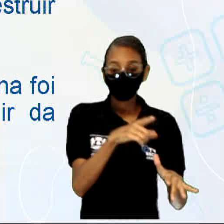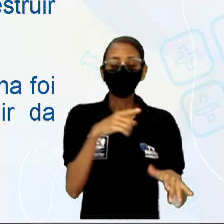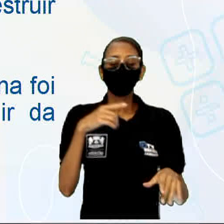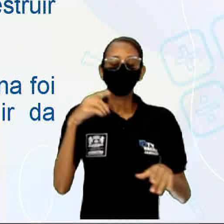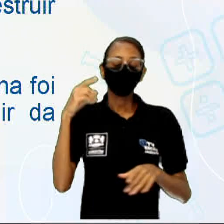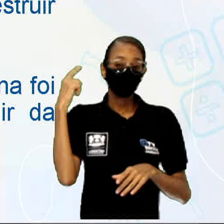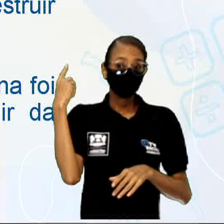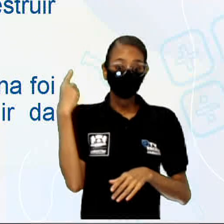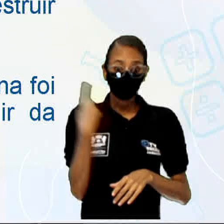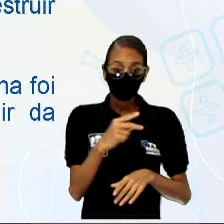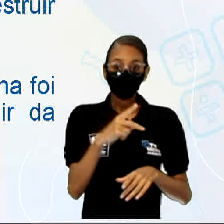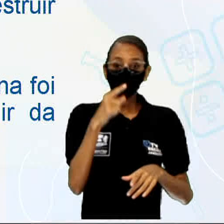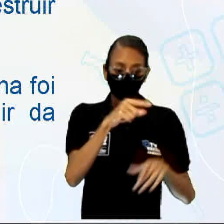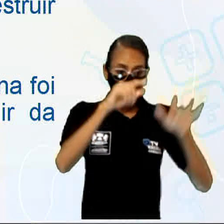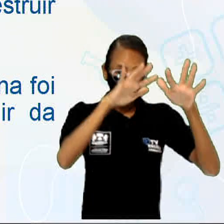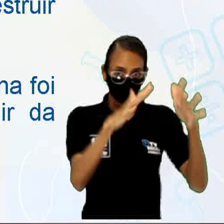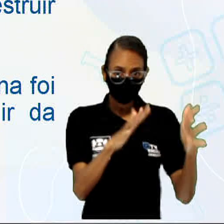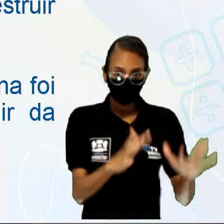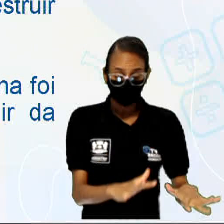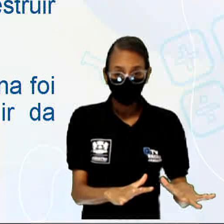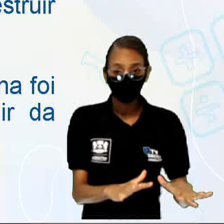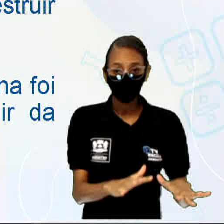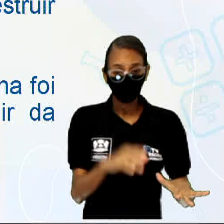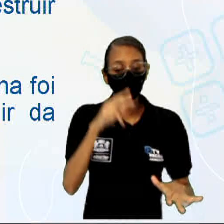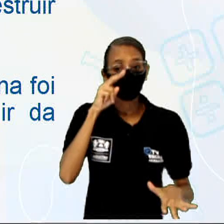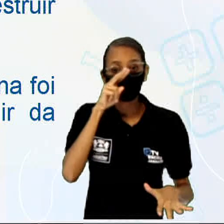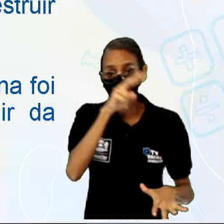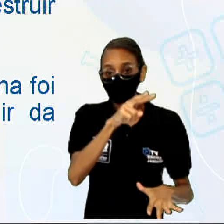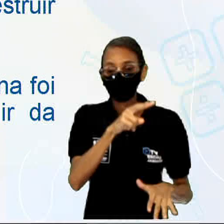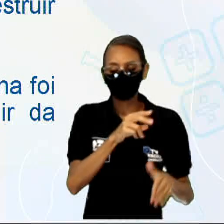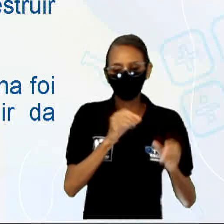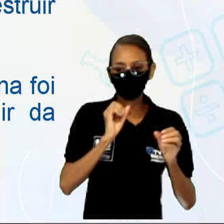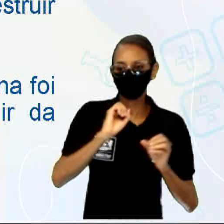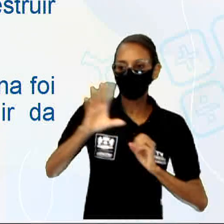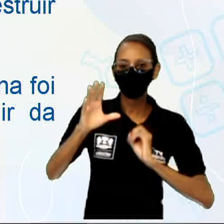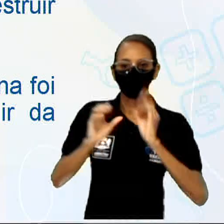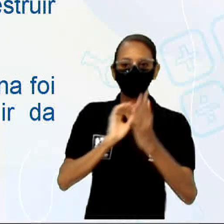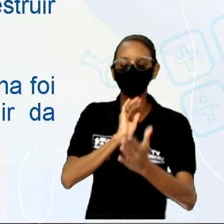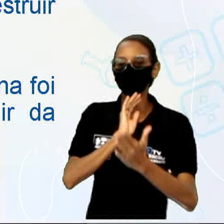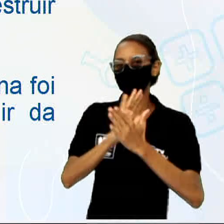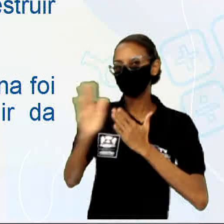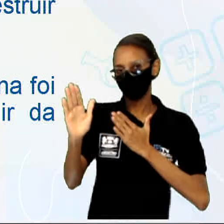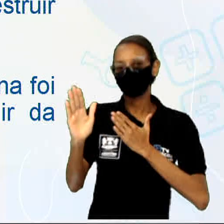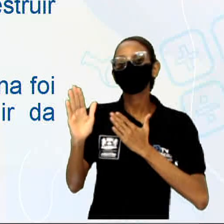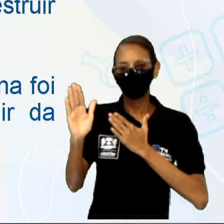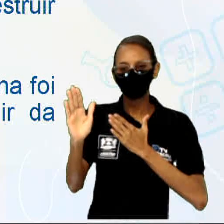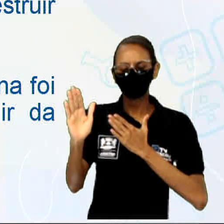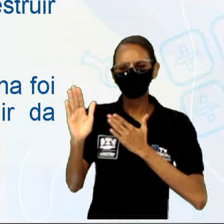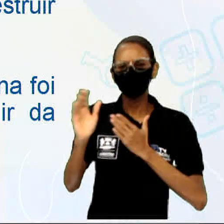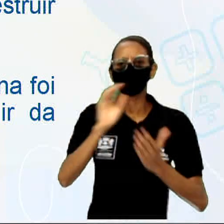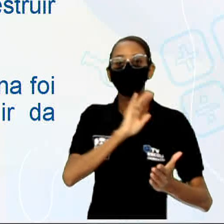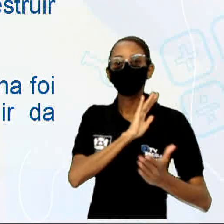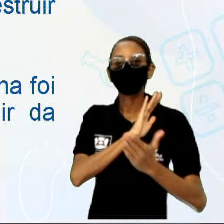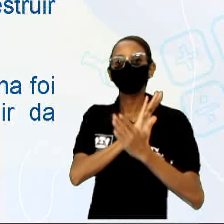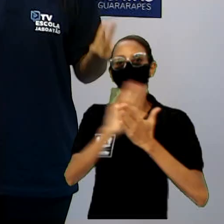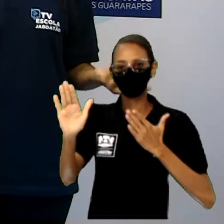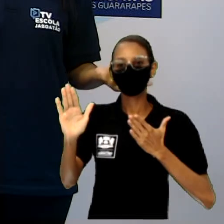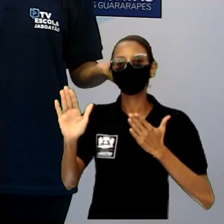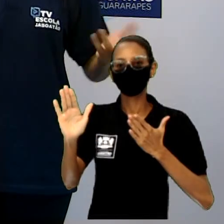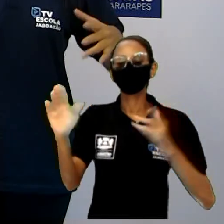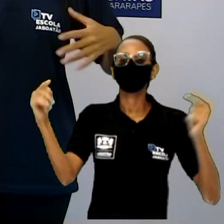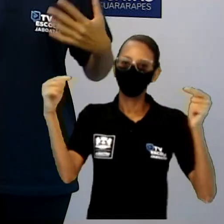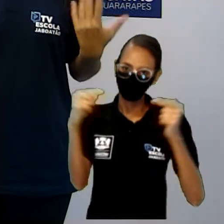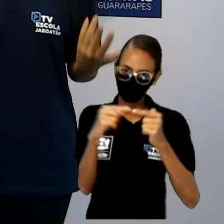contra os judeus na Palestina que eles começaram ali a fugir da região. E essa fuga se chamou